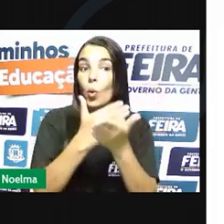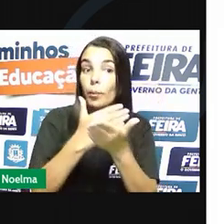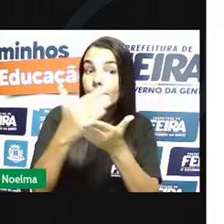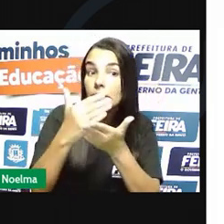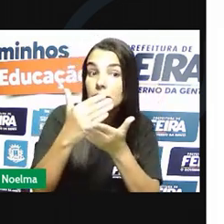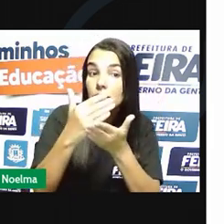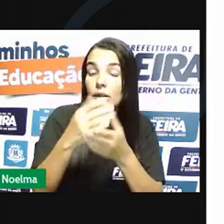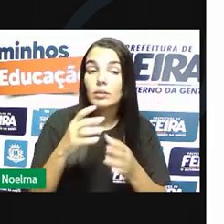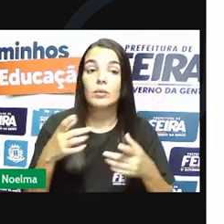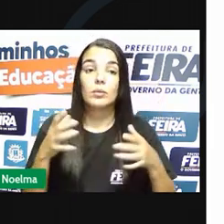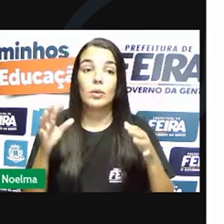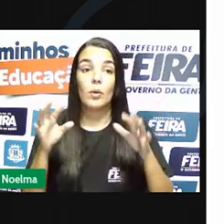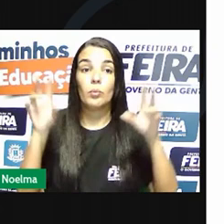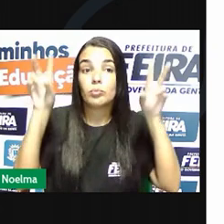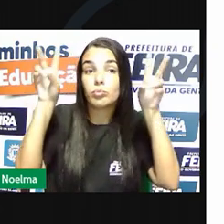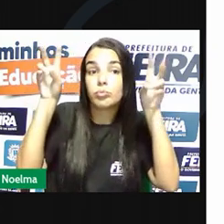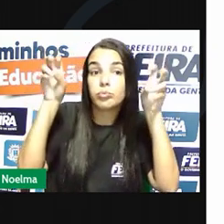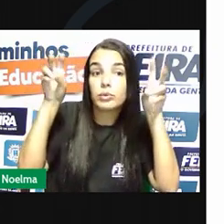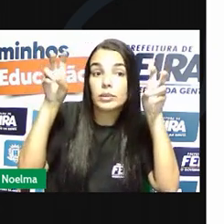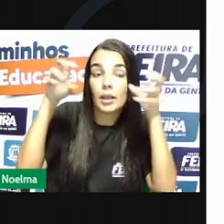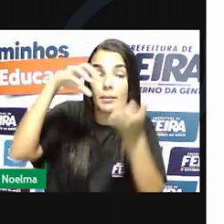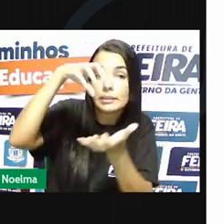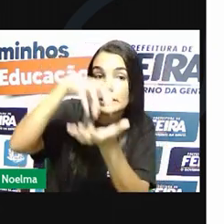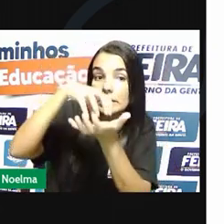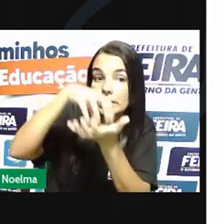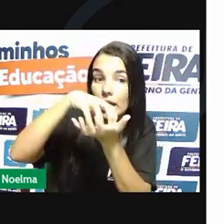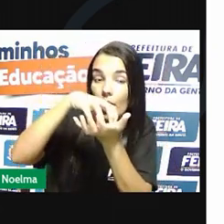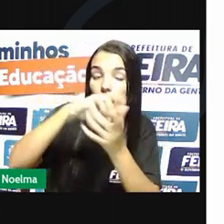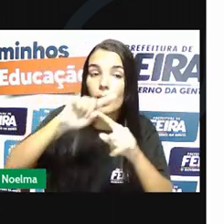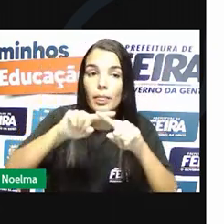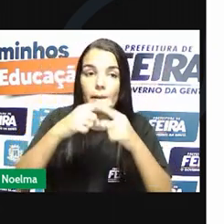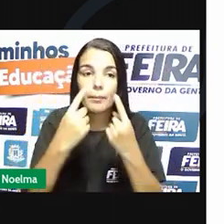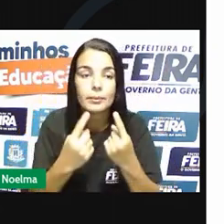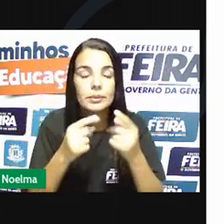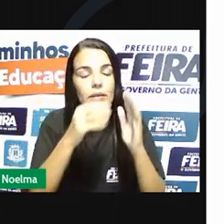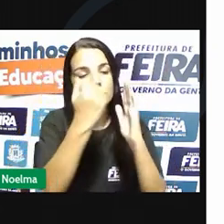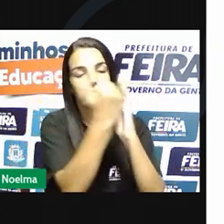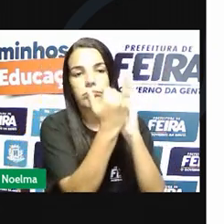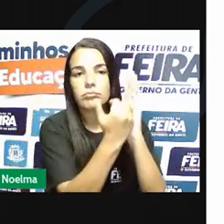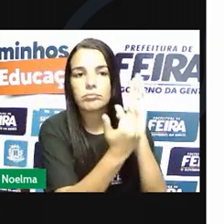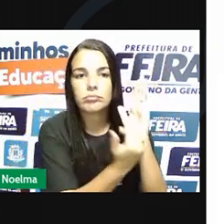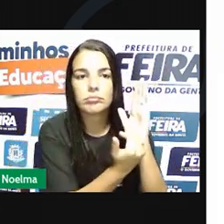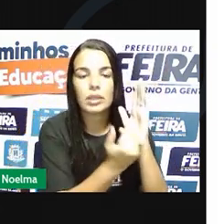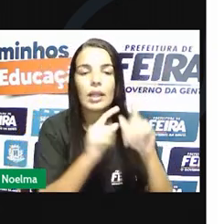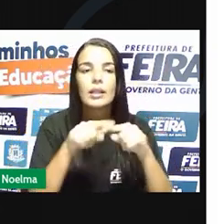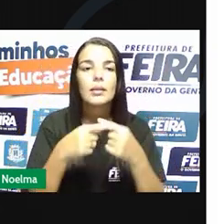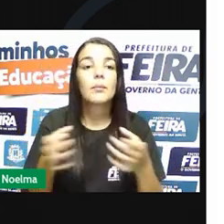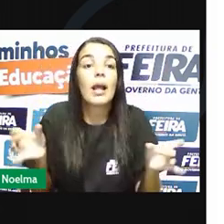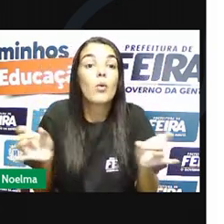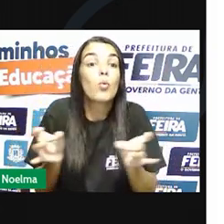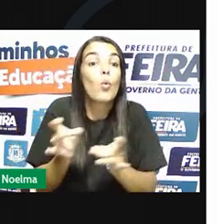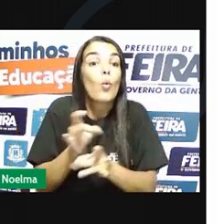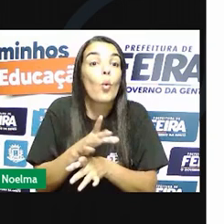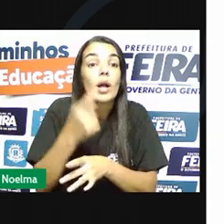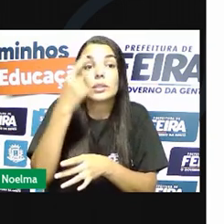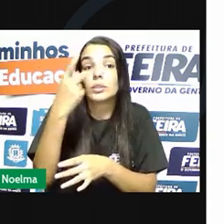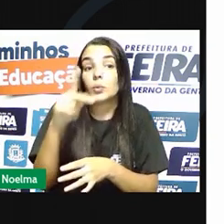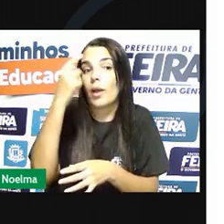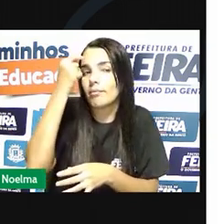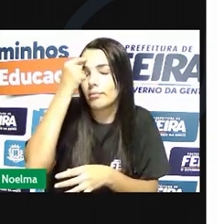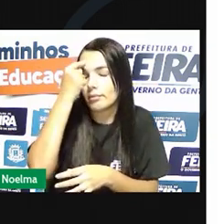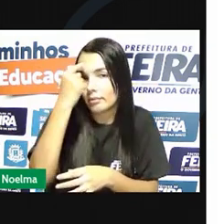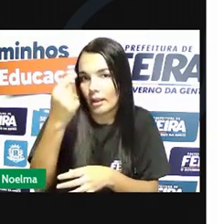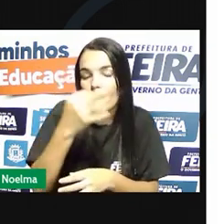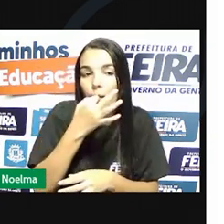central, discutir esse tema em forma de opinião e argumento, no desenvolvimento, e depois fechar a ideia com a sua conclusão.